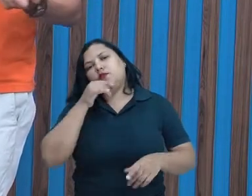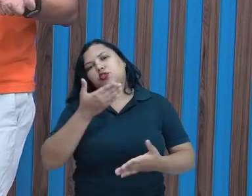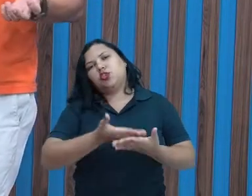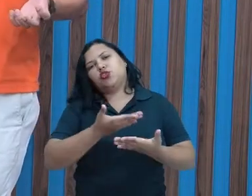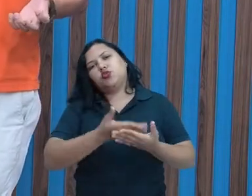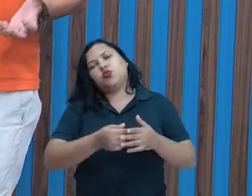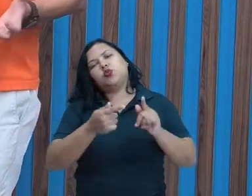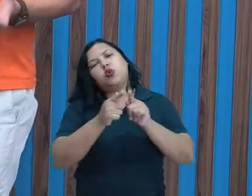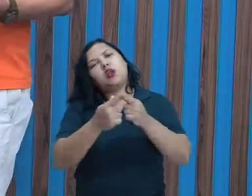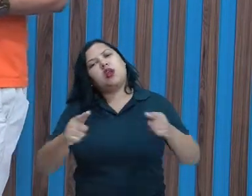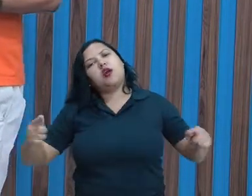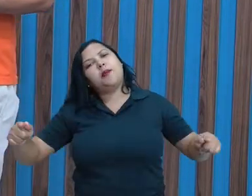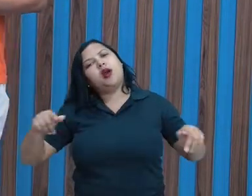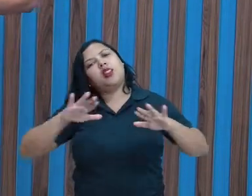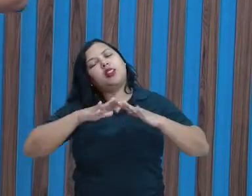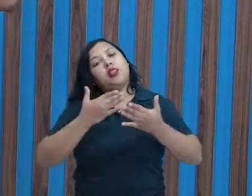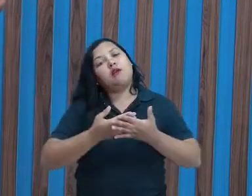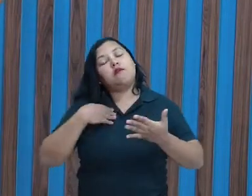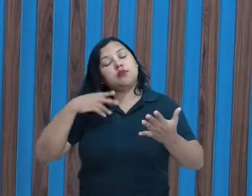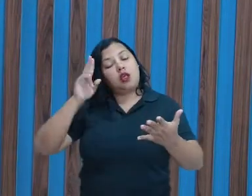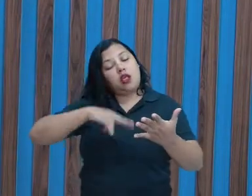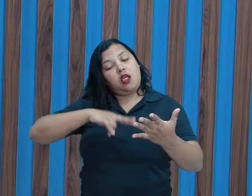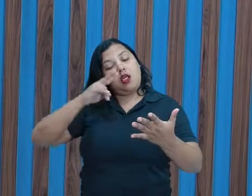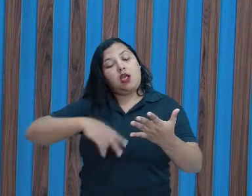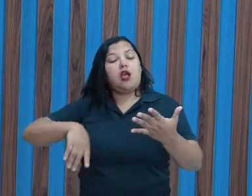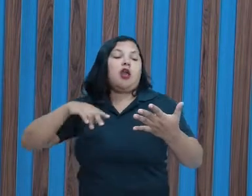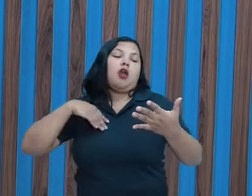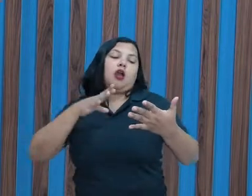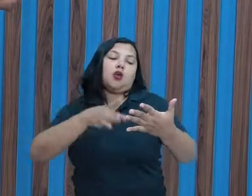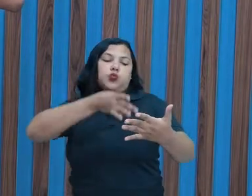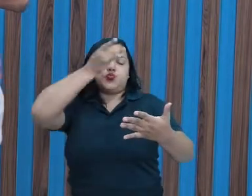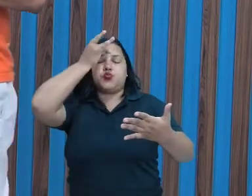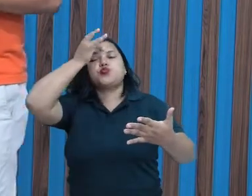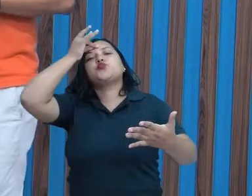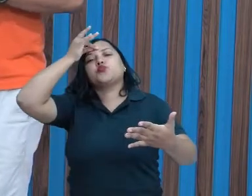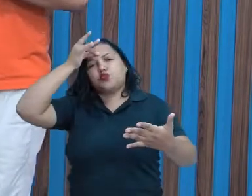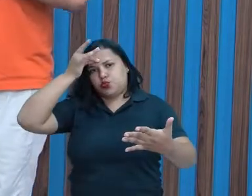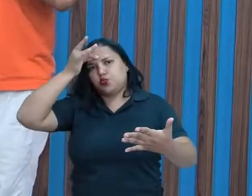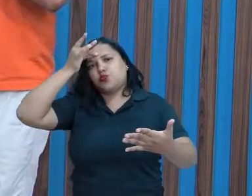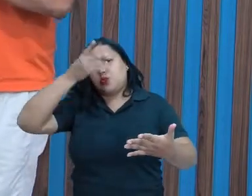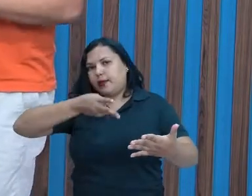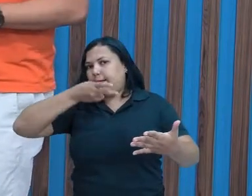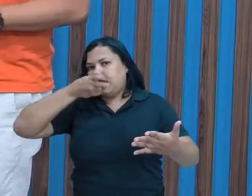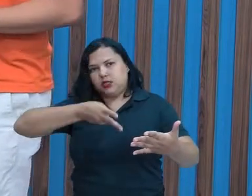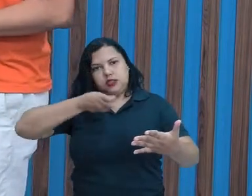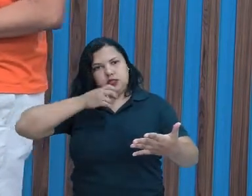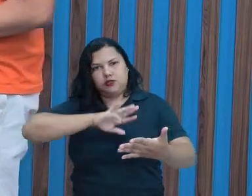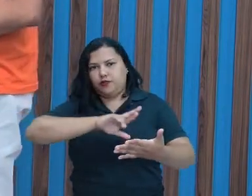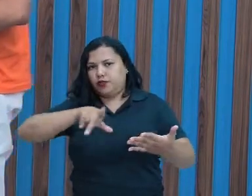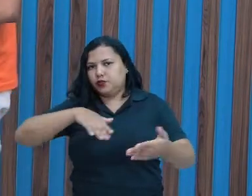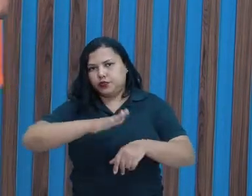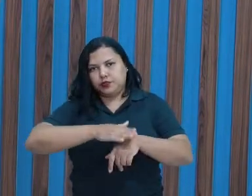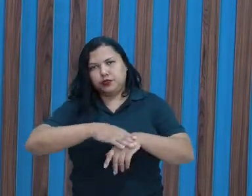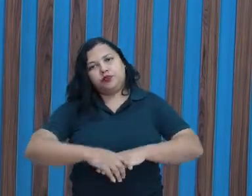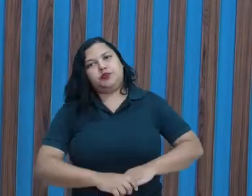quando você vai praticar, quando você vai ler, você internaliza aquelas regras gramaticais, você acaba vendo ela várias vezes em várias